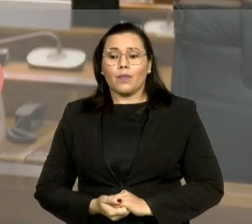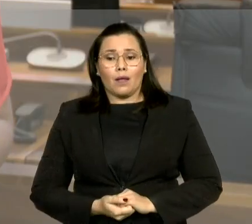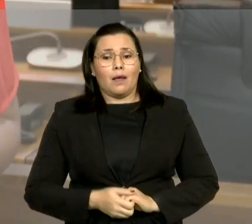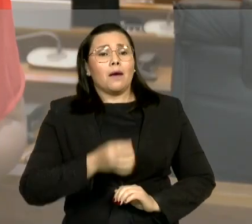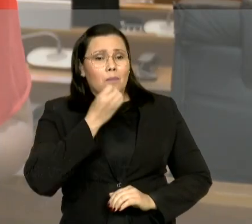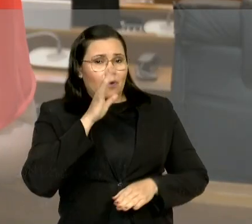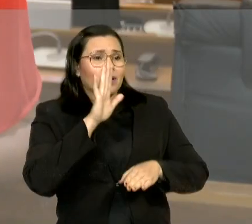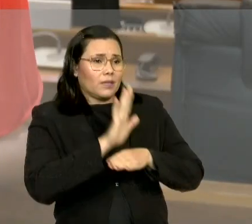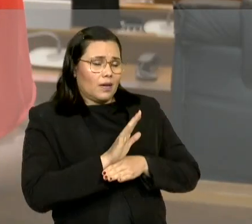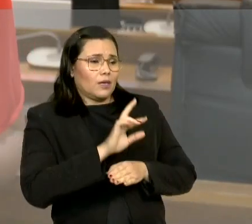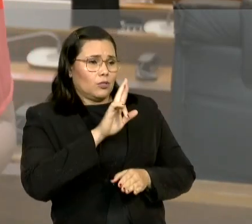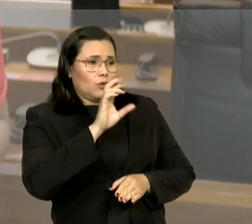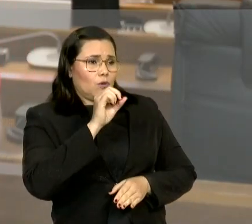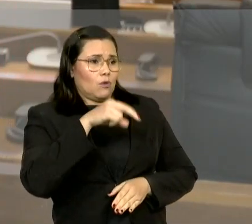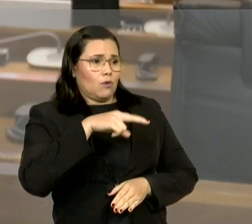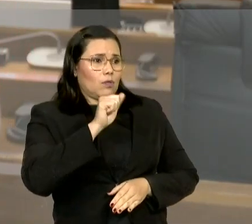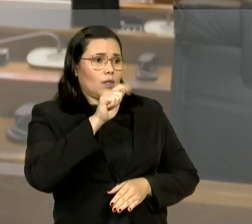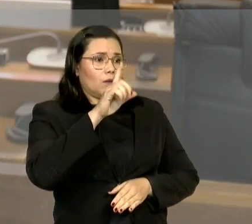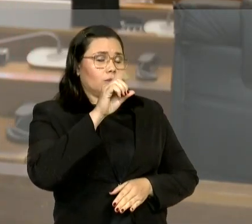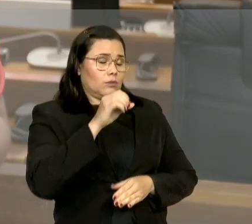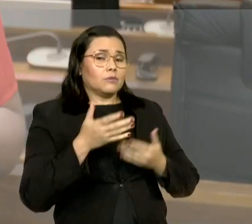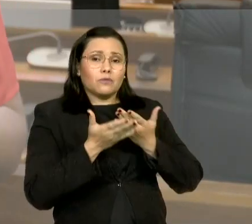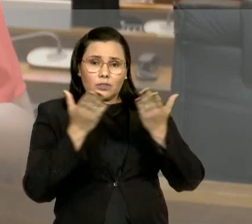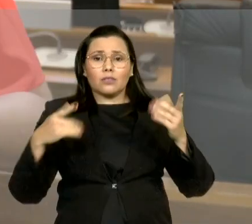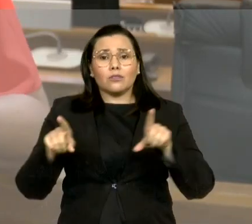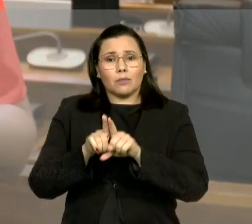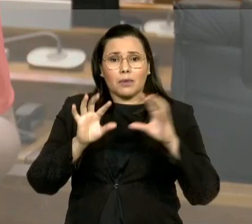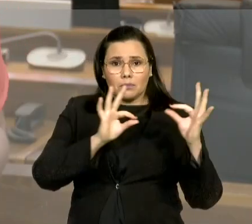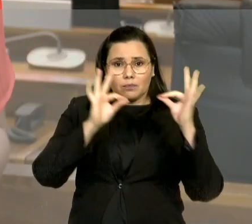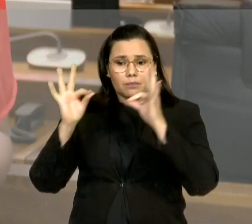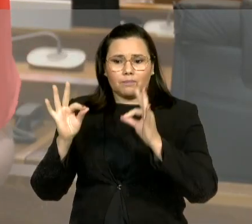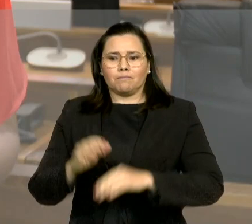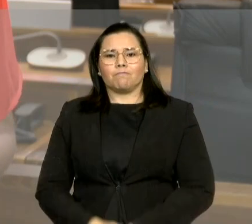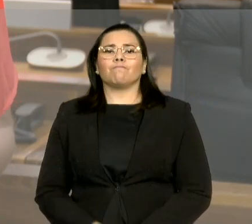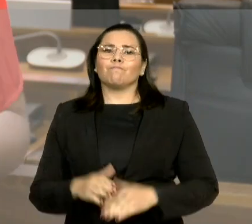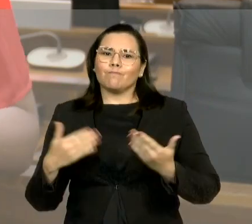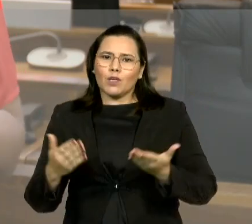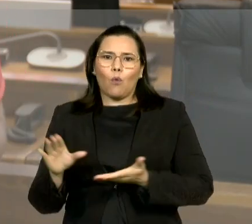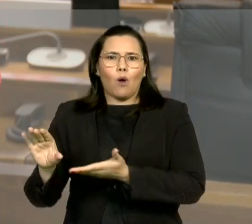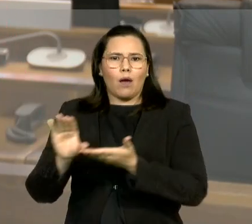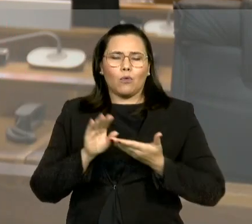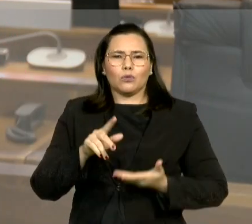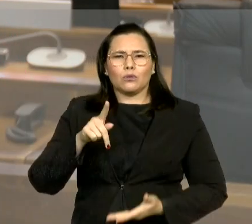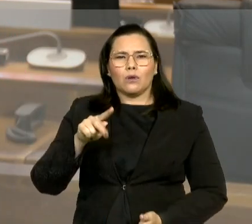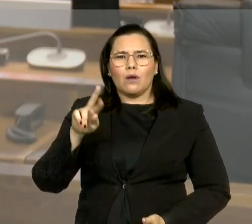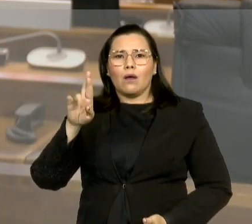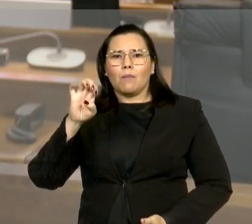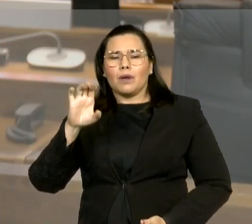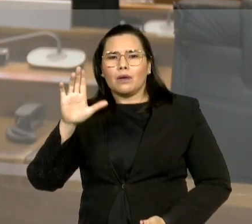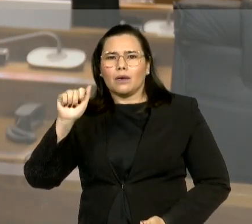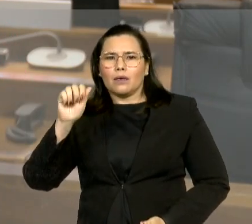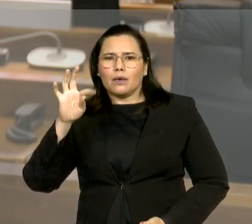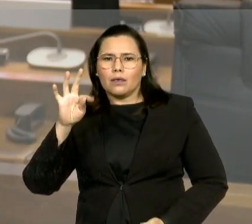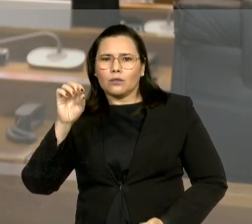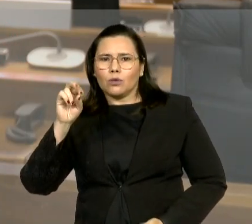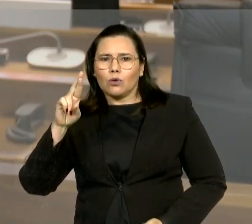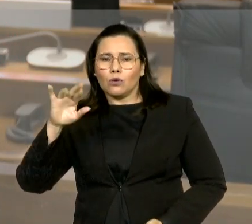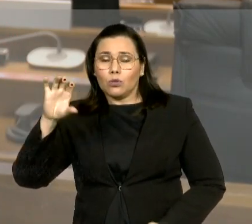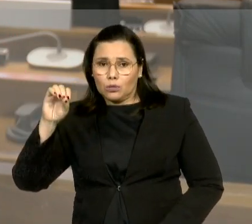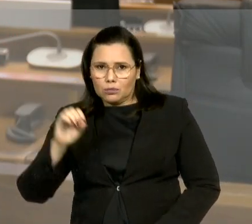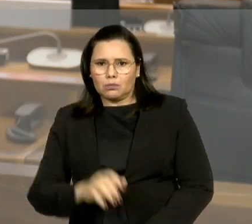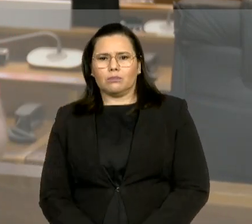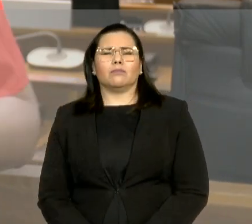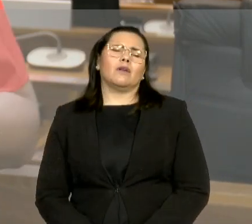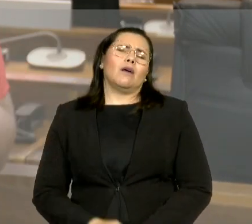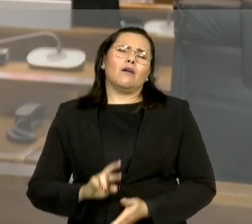Boa tarde, Ronald. Boa tarde a todos que nos assistem. Pois é, essa questão dos precatórios do Fundef foi um dos grandes destaques no pronunciamento dos